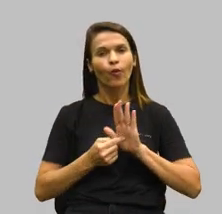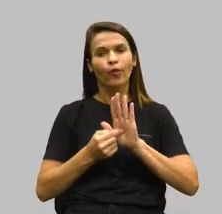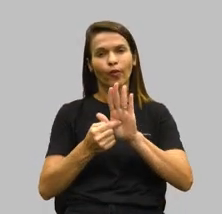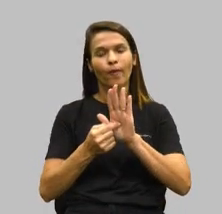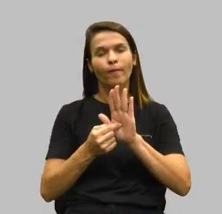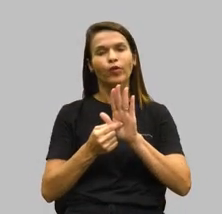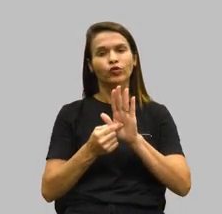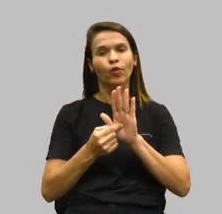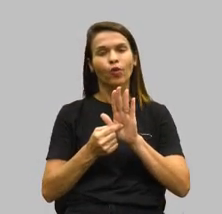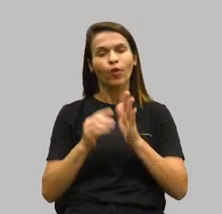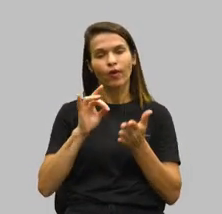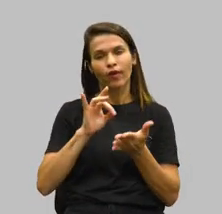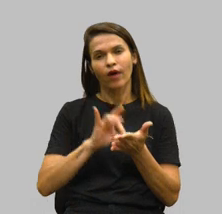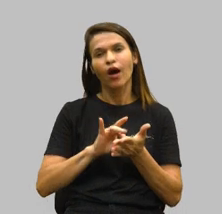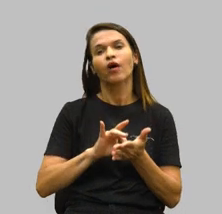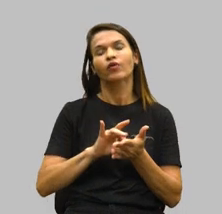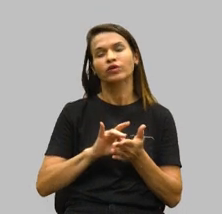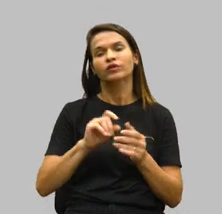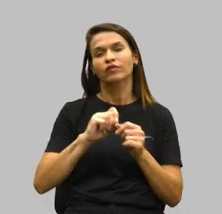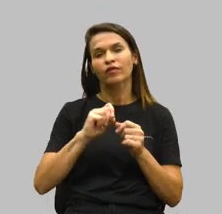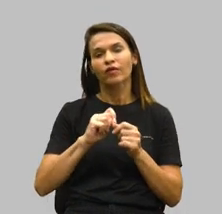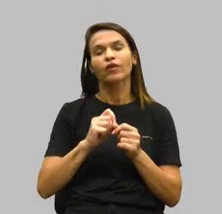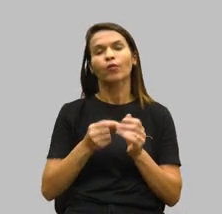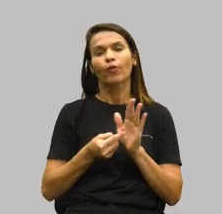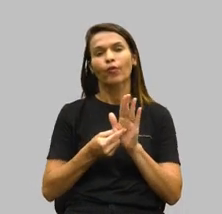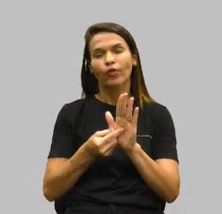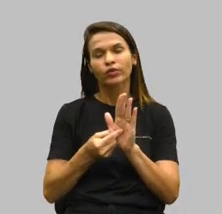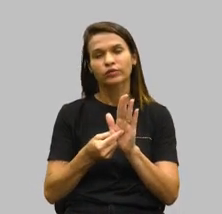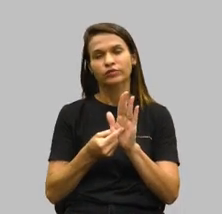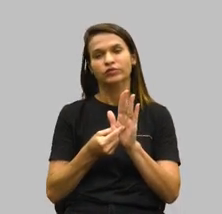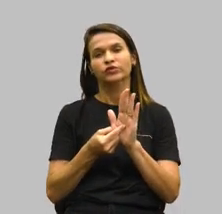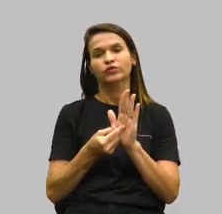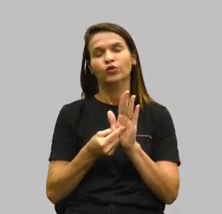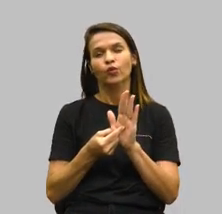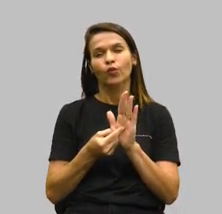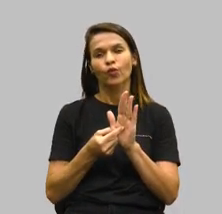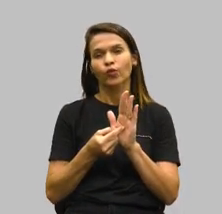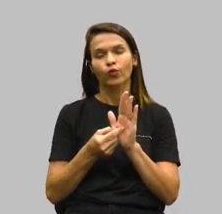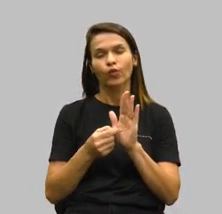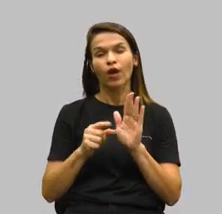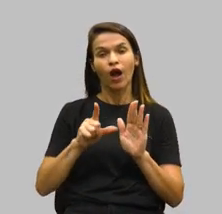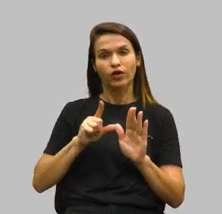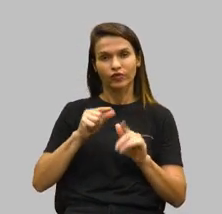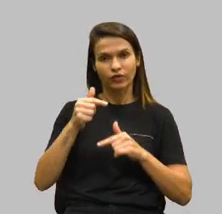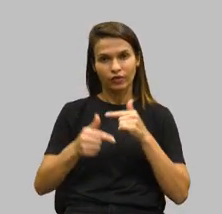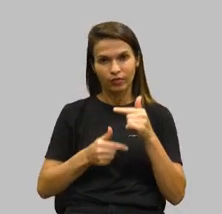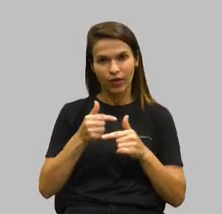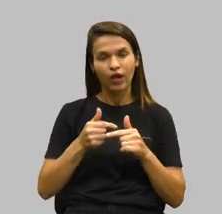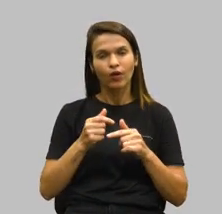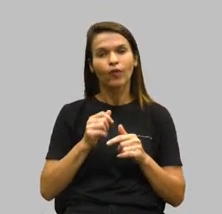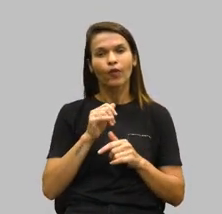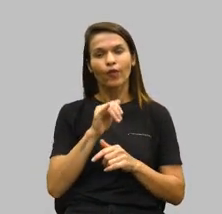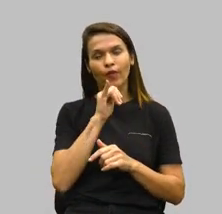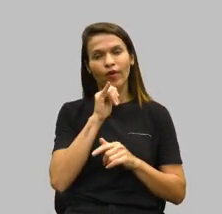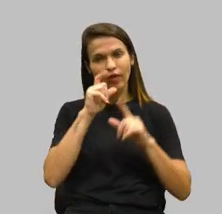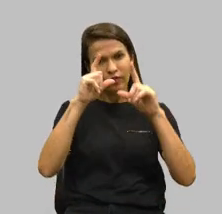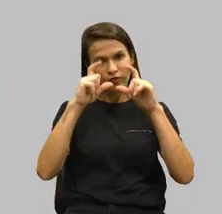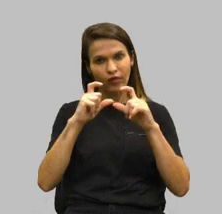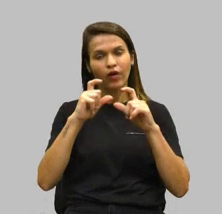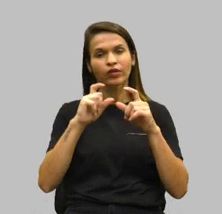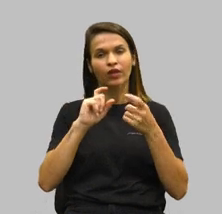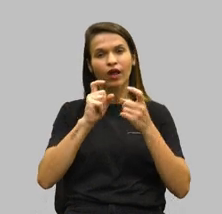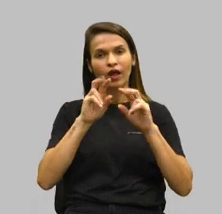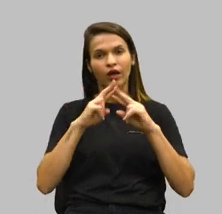que foi feito como forma de prestação de serviço então um exemplo disso também é essa foto que é uma das reuniões da câmara